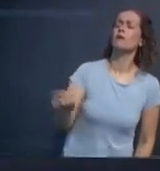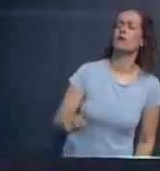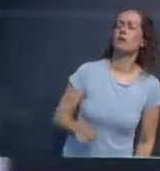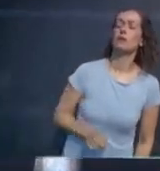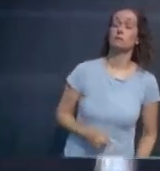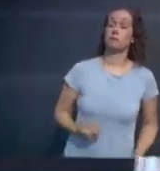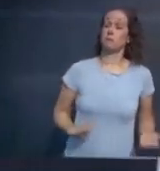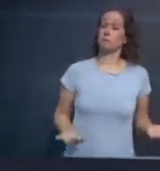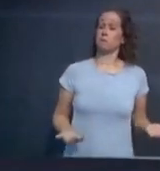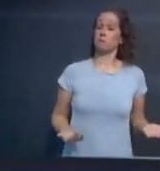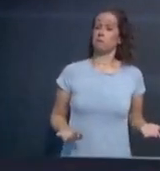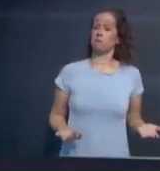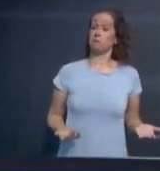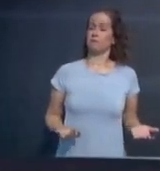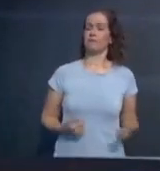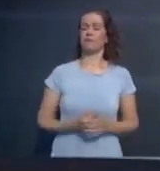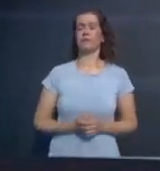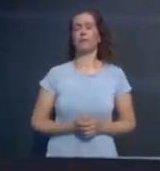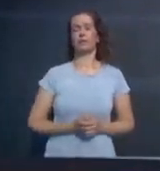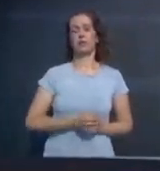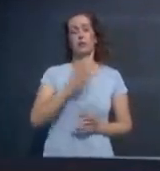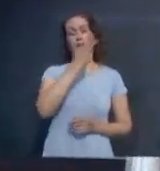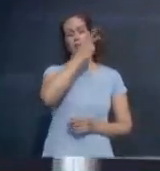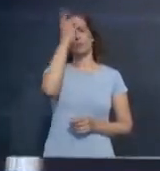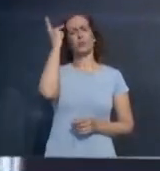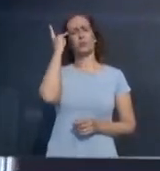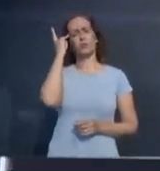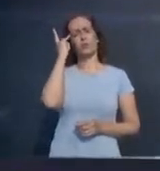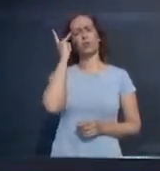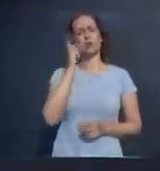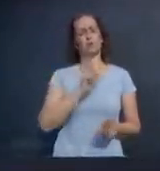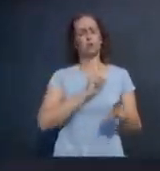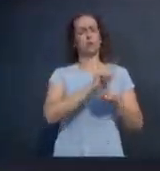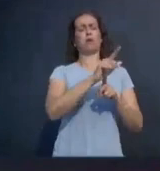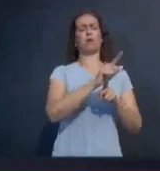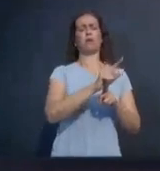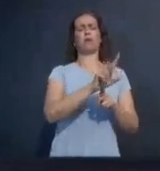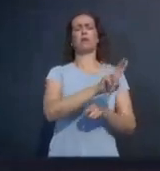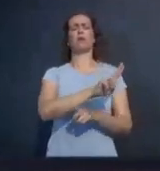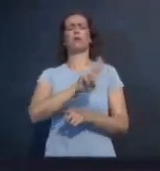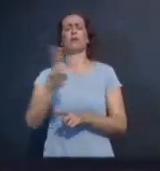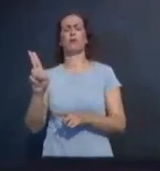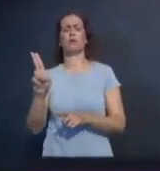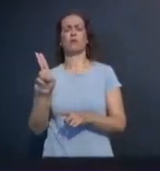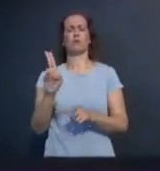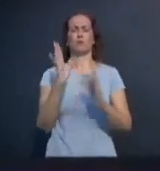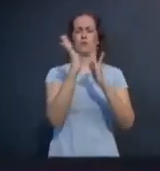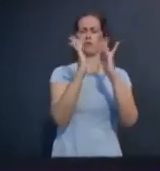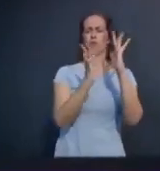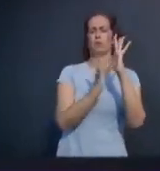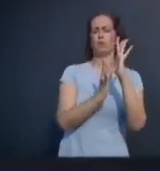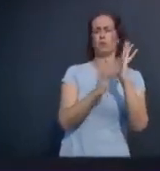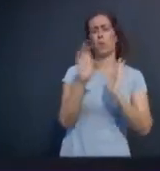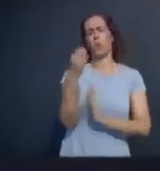estava expulsando demônio em nome de Jesus que Paulo pregava.